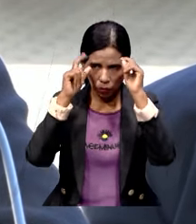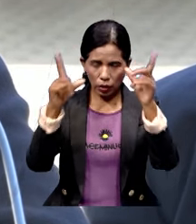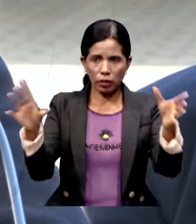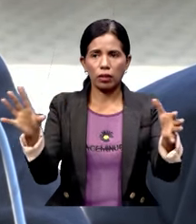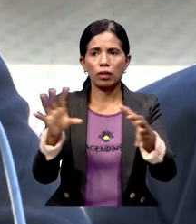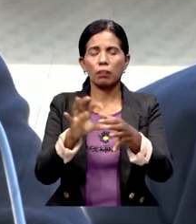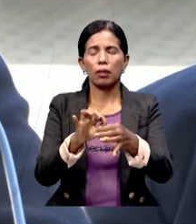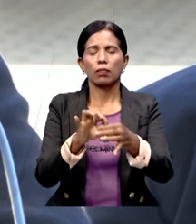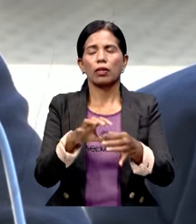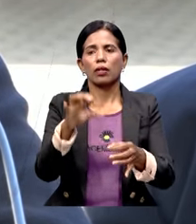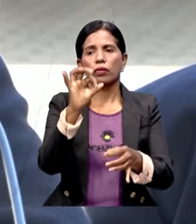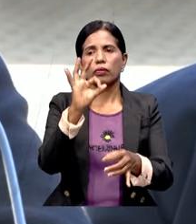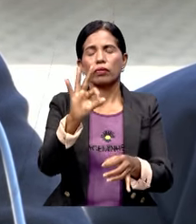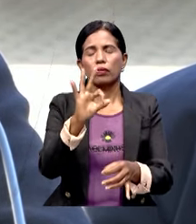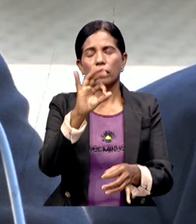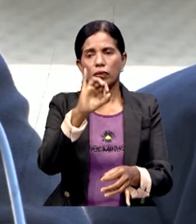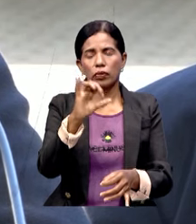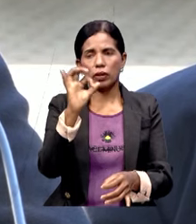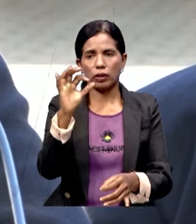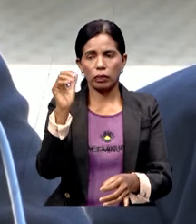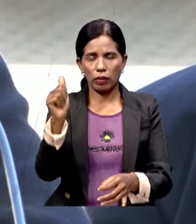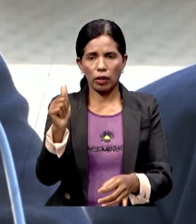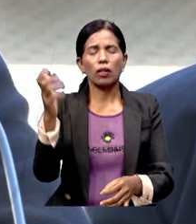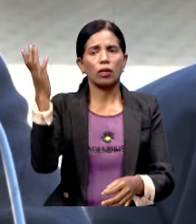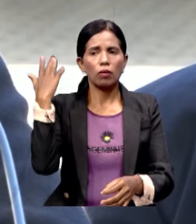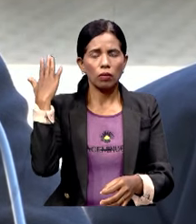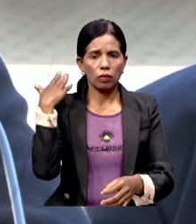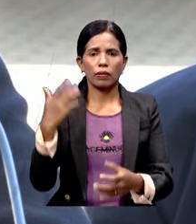FIFA. Idane ini obra idane beke